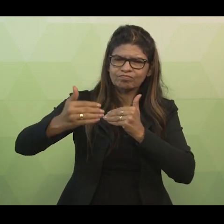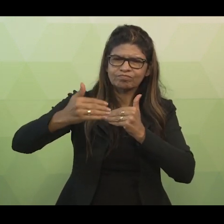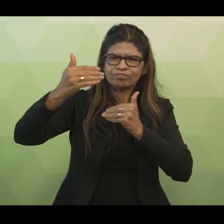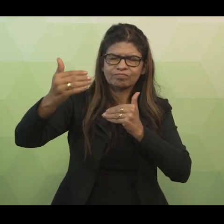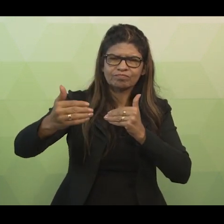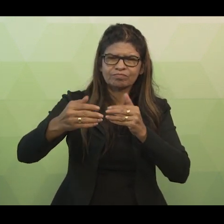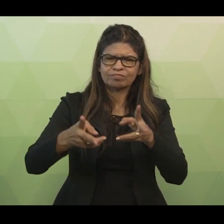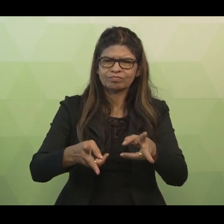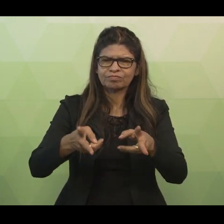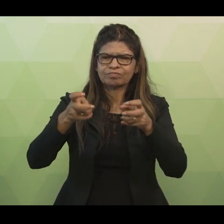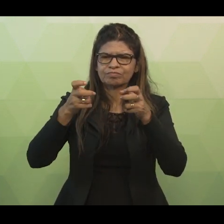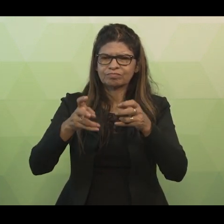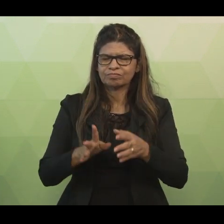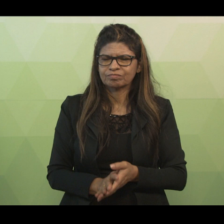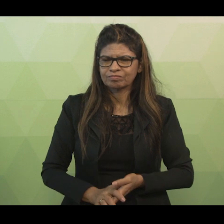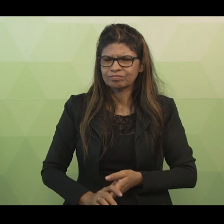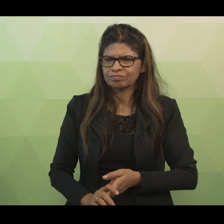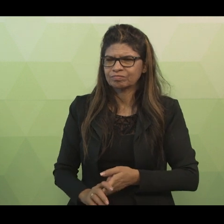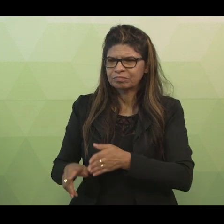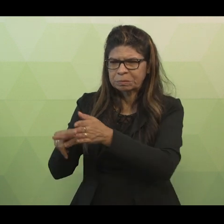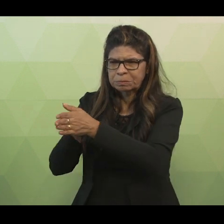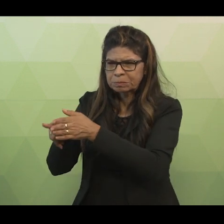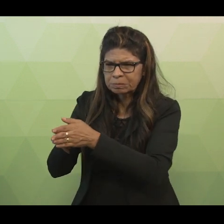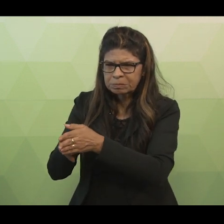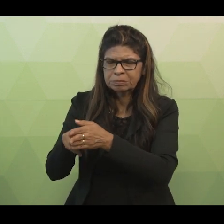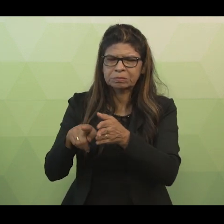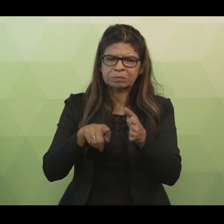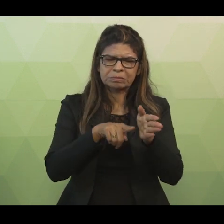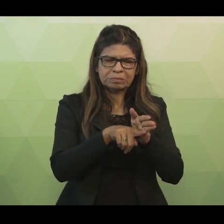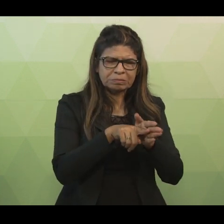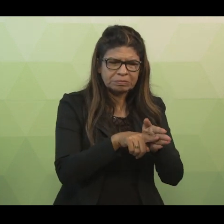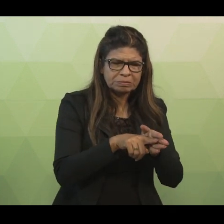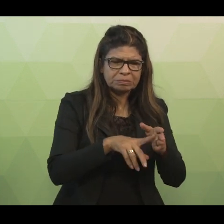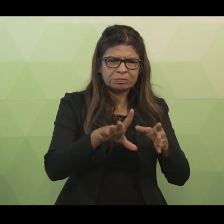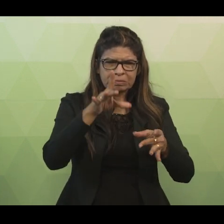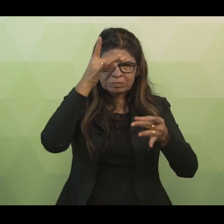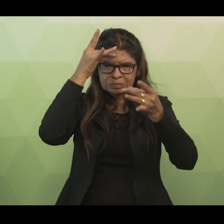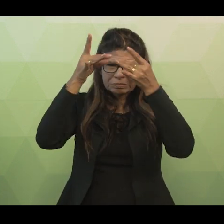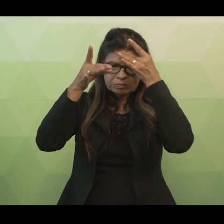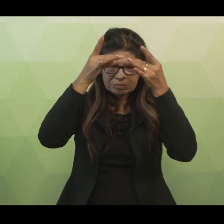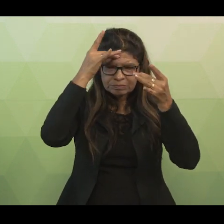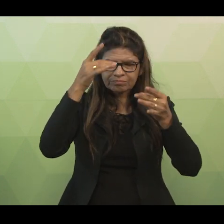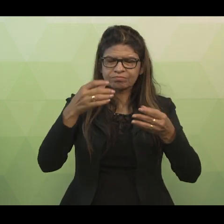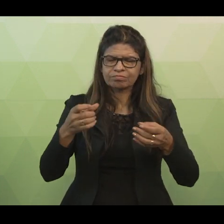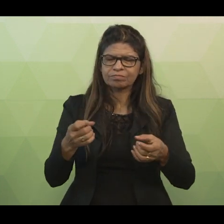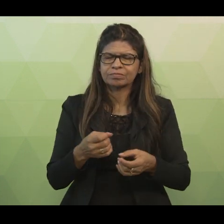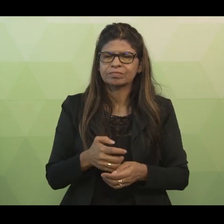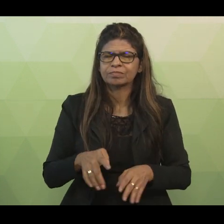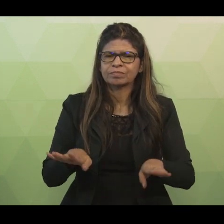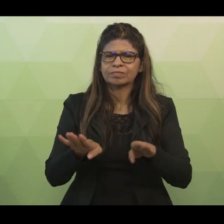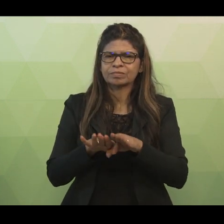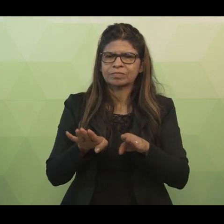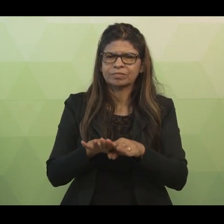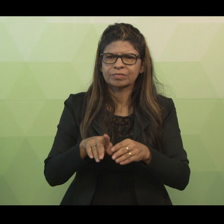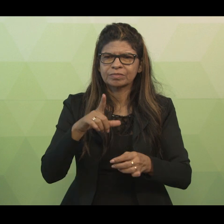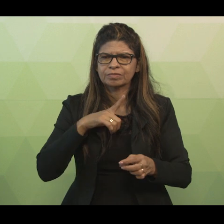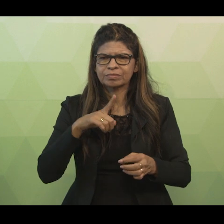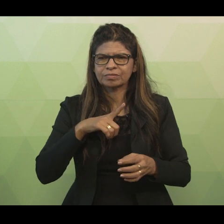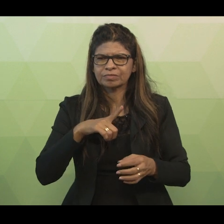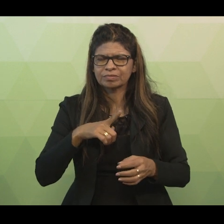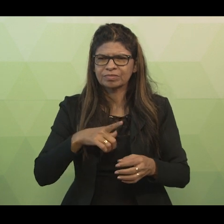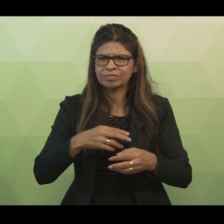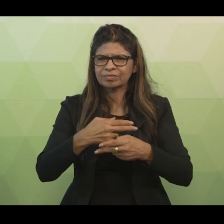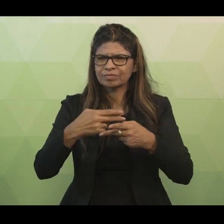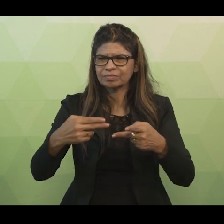Finalizada a primeira etapa da entrevista com o cliente, o próximo passo é a especificação dos requisitos, os quais